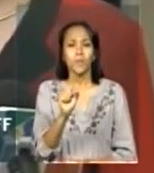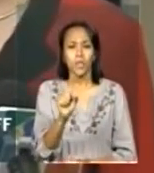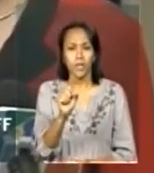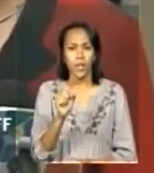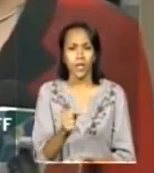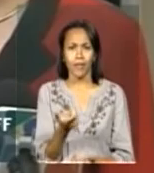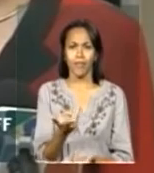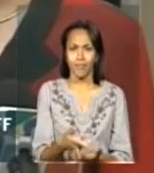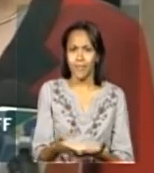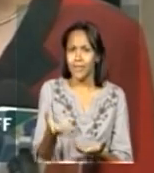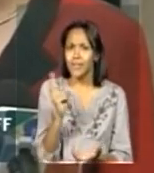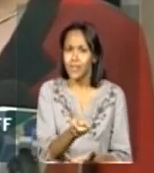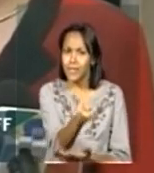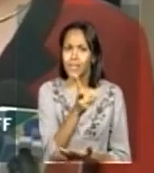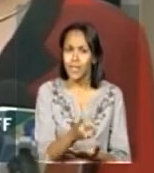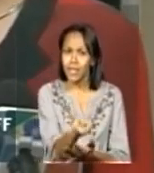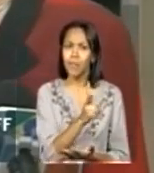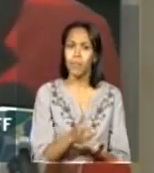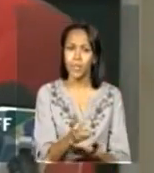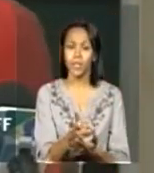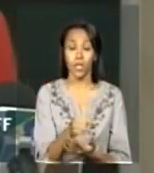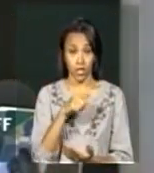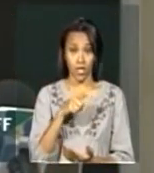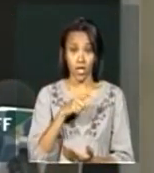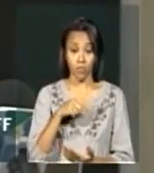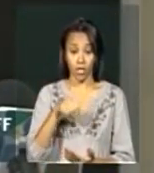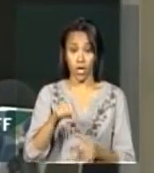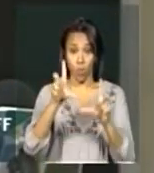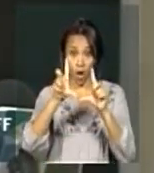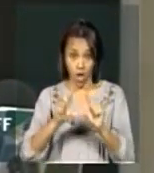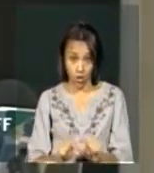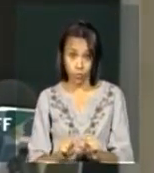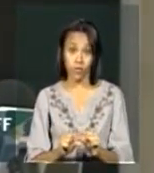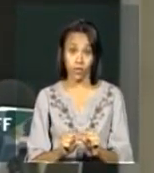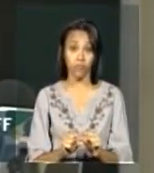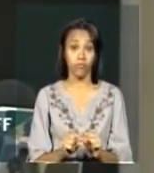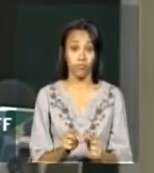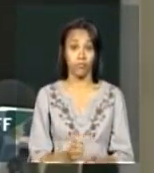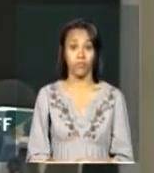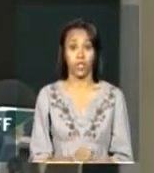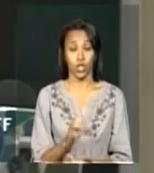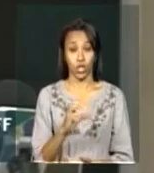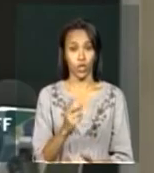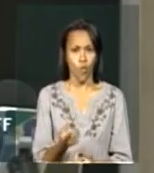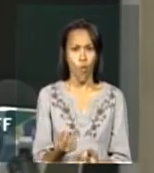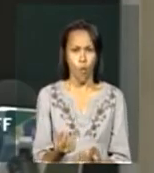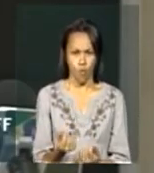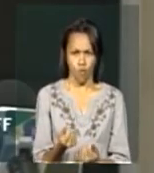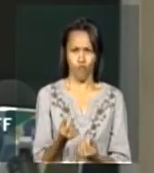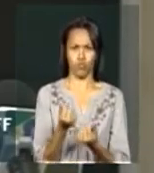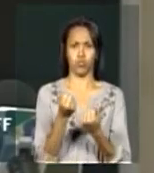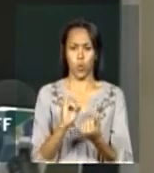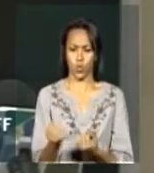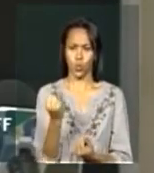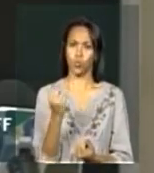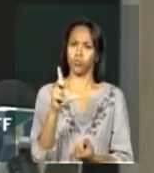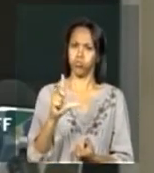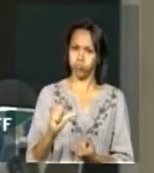um círculo virtuoso no país. Nós temos uma redução do custo de capital, que é isso que é juro menor, é